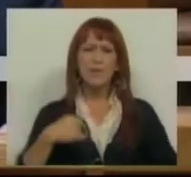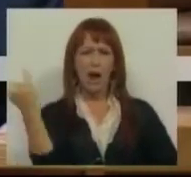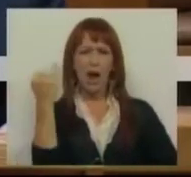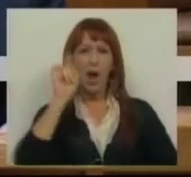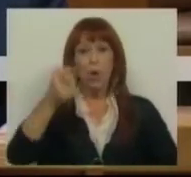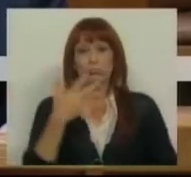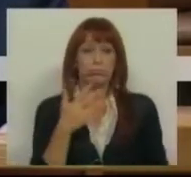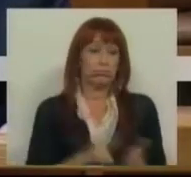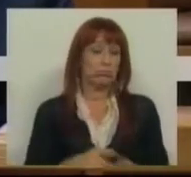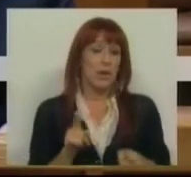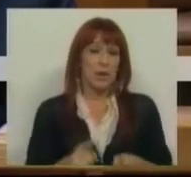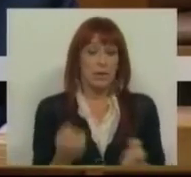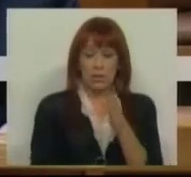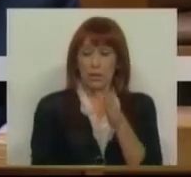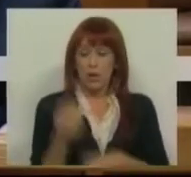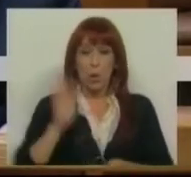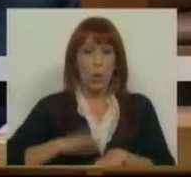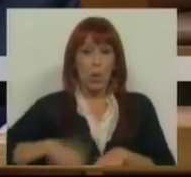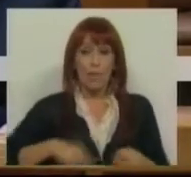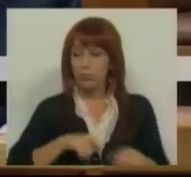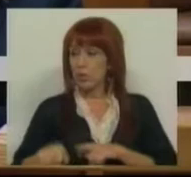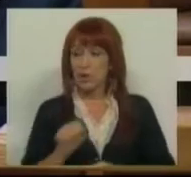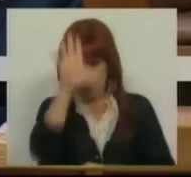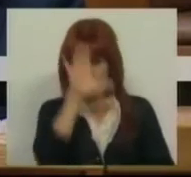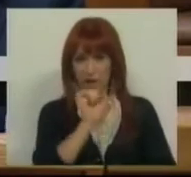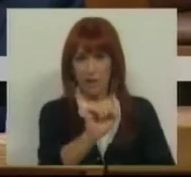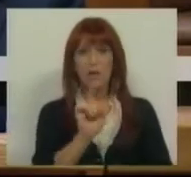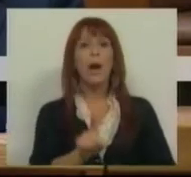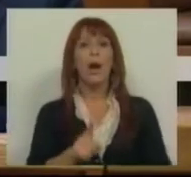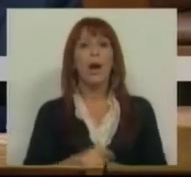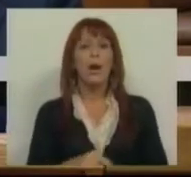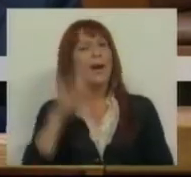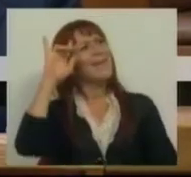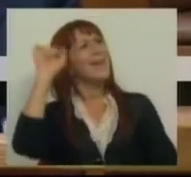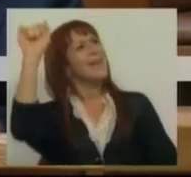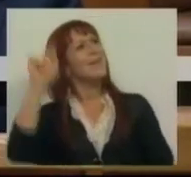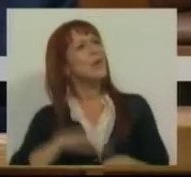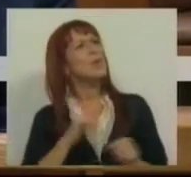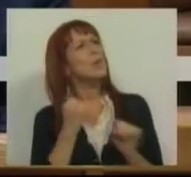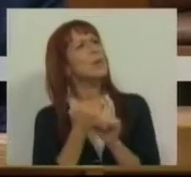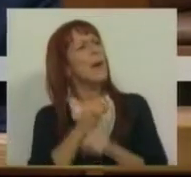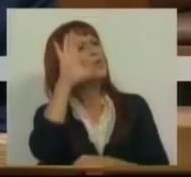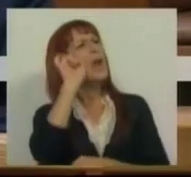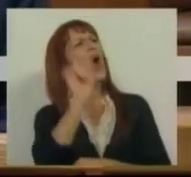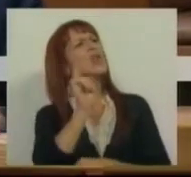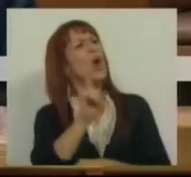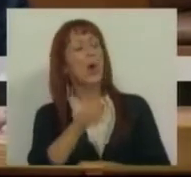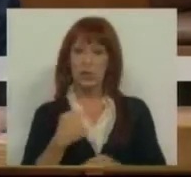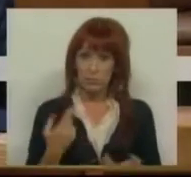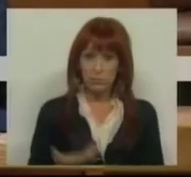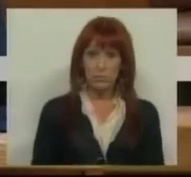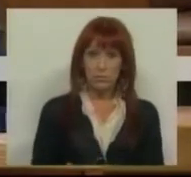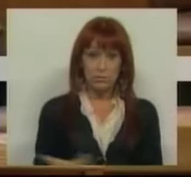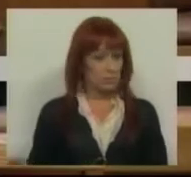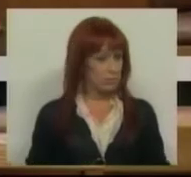falsidade, na verdade, que está na origem de toda a política do Governo, é a sua ideia sobre o papel do Estado. Chegámos